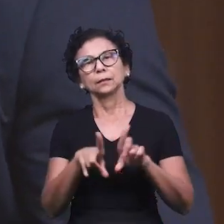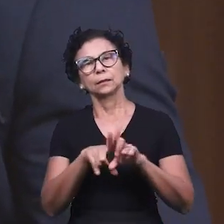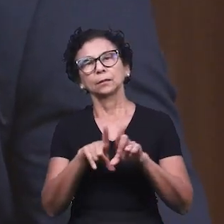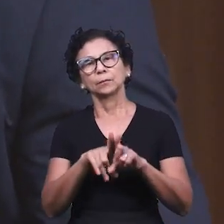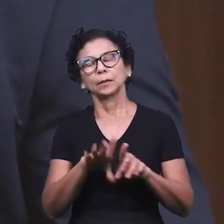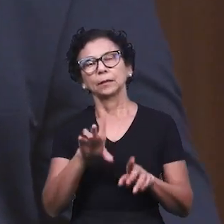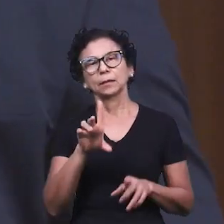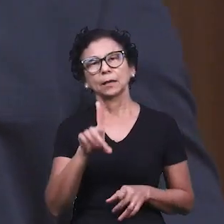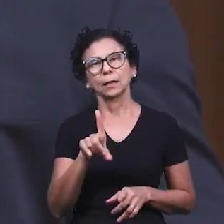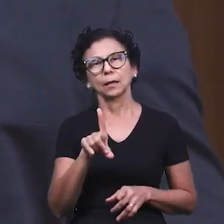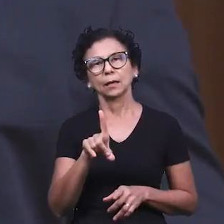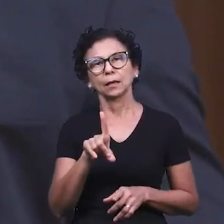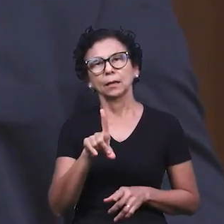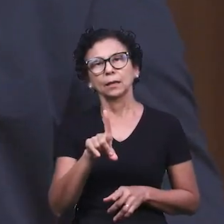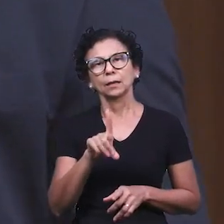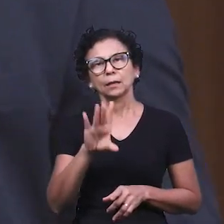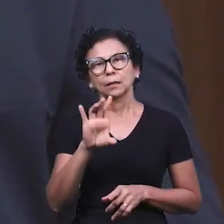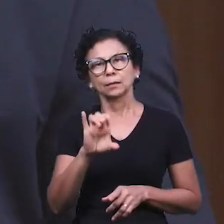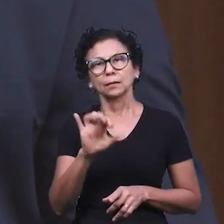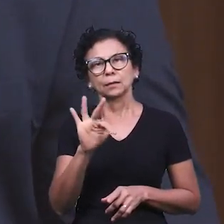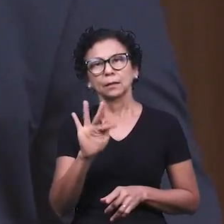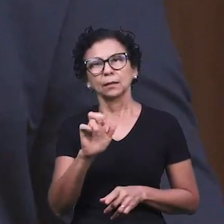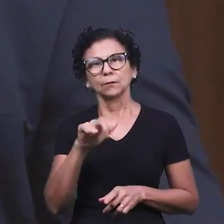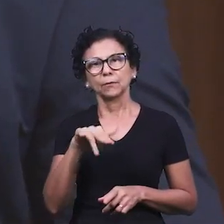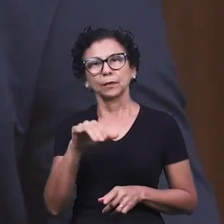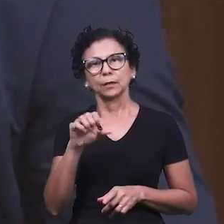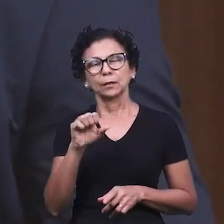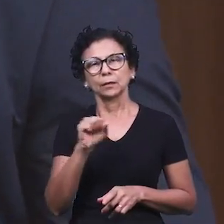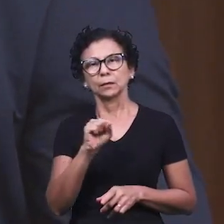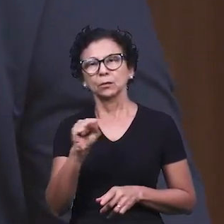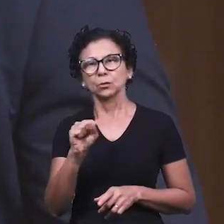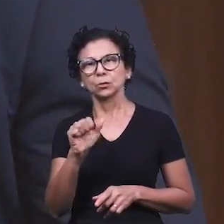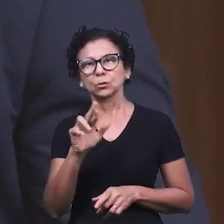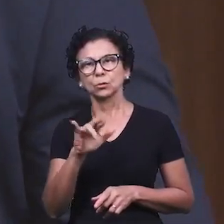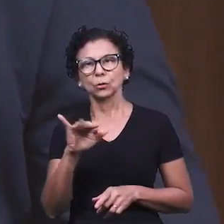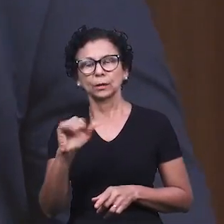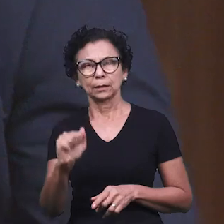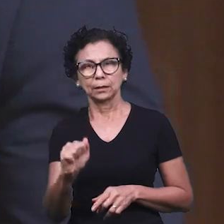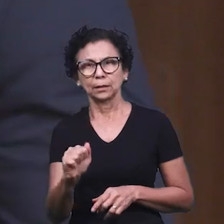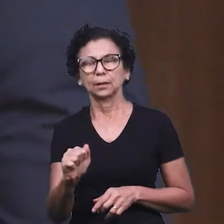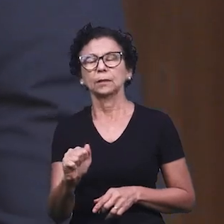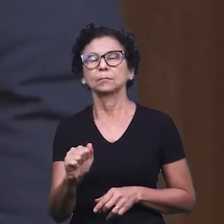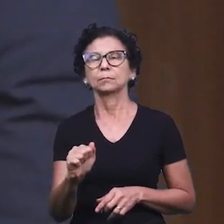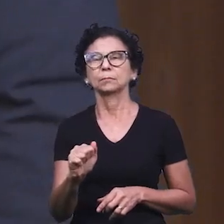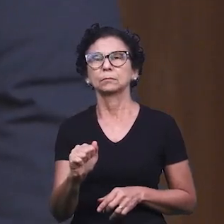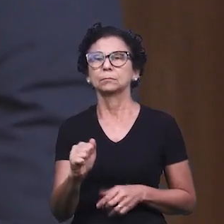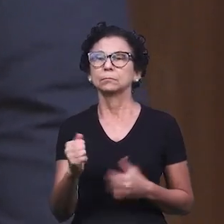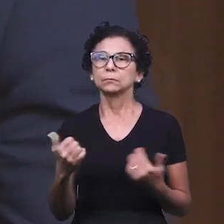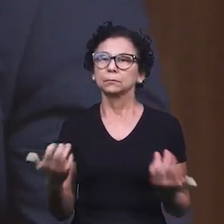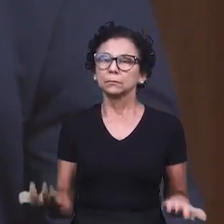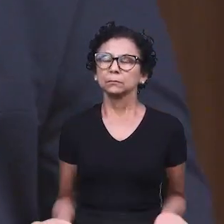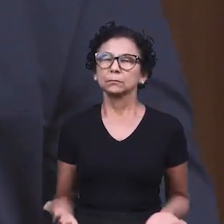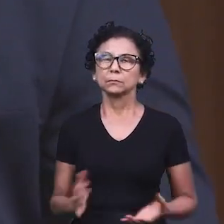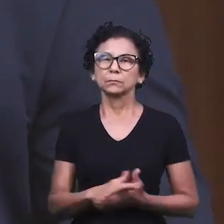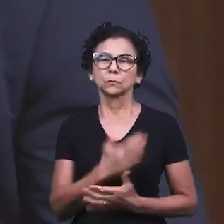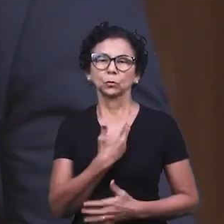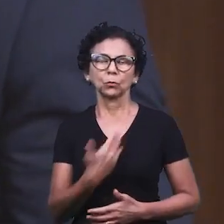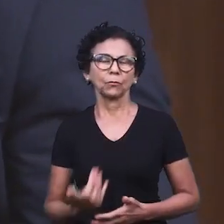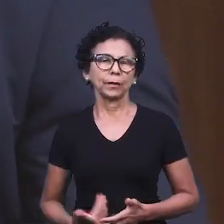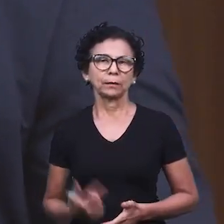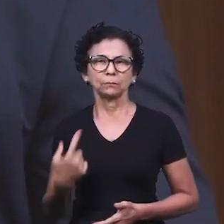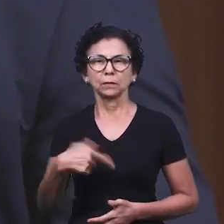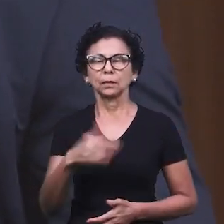o consumidor, está super endividado, dificilmente vai ter poder para constituir um advogado. Então, são esses 3